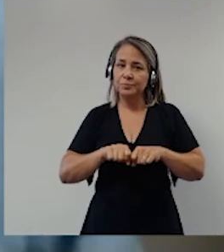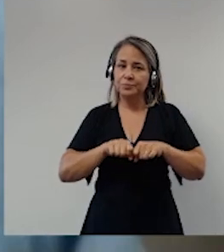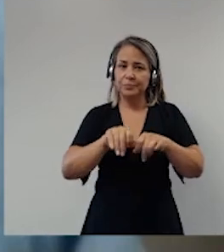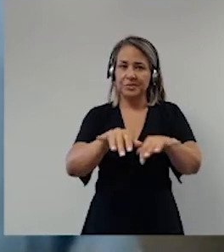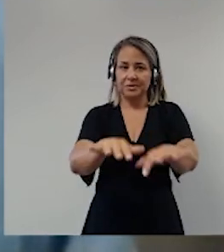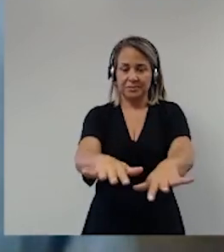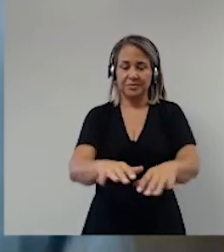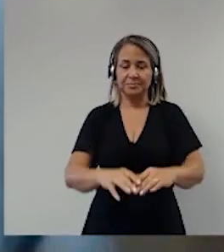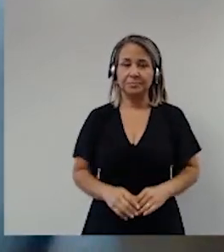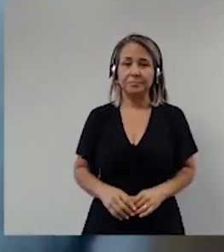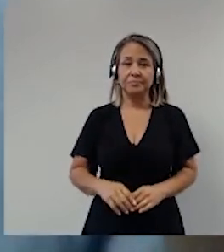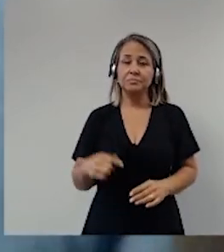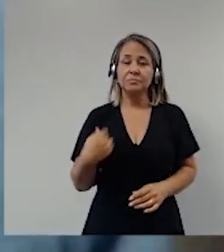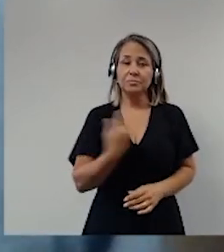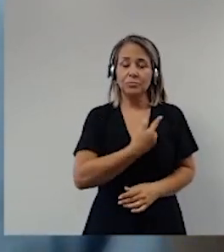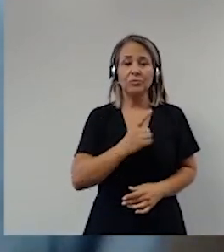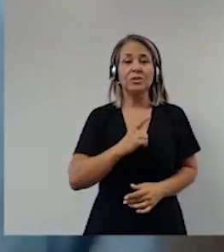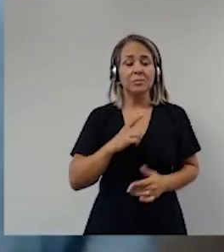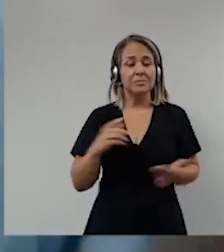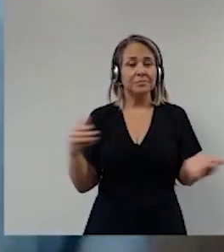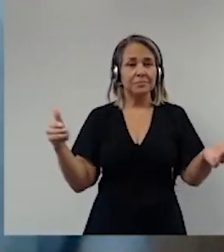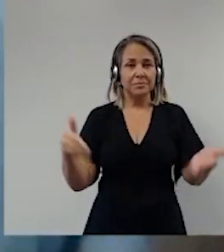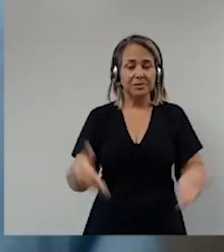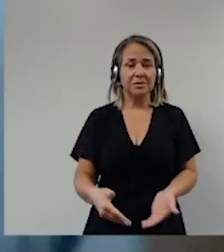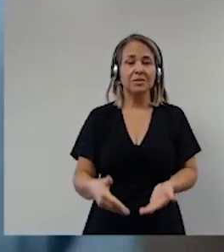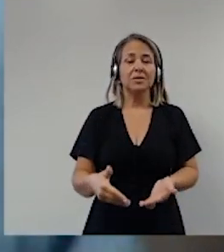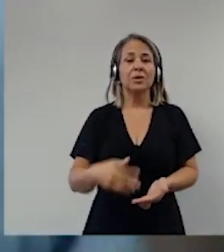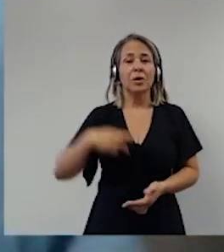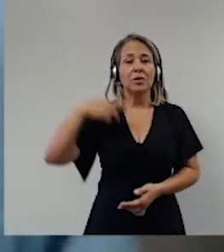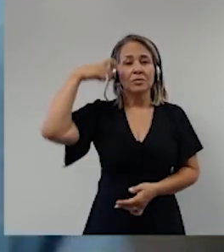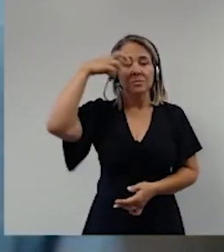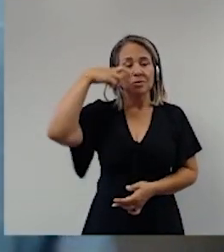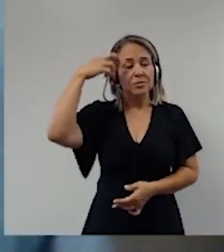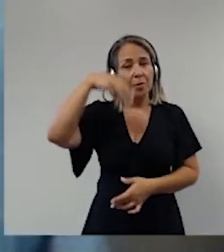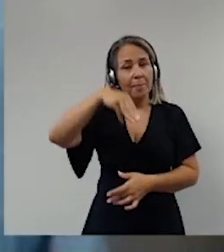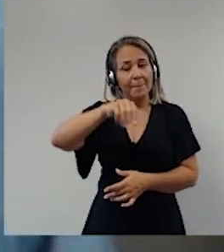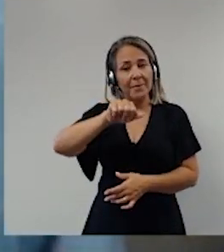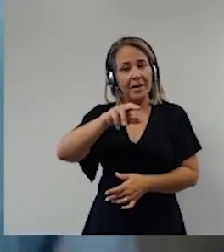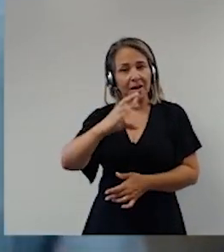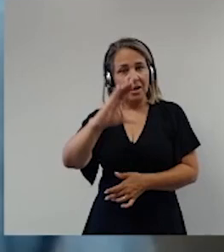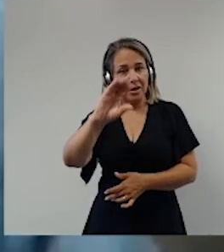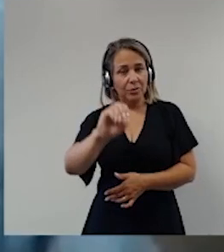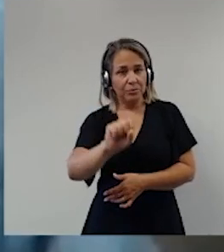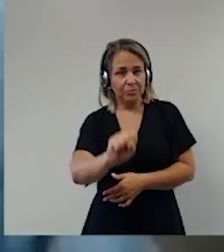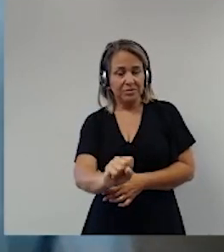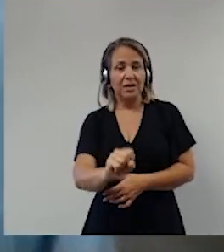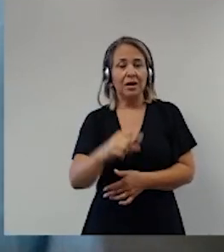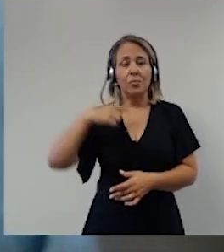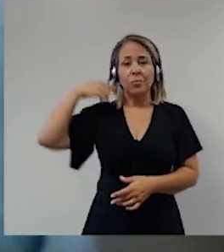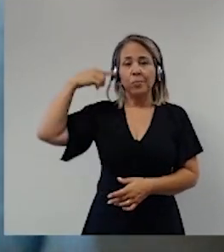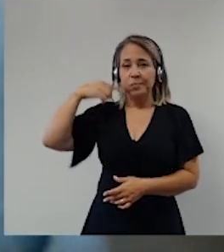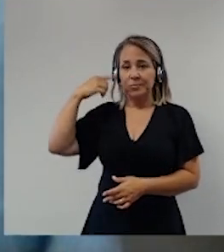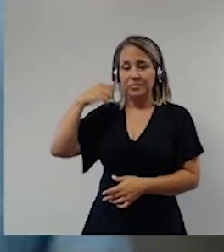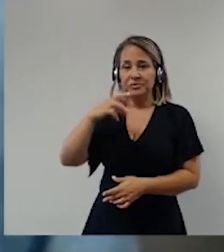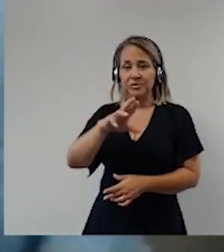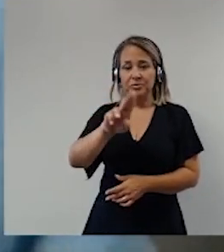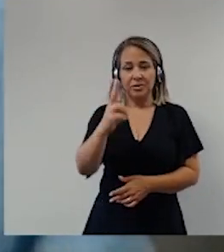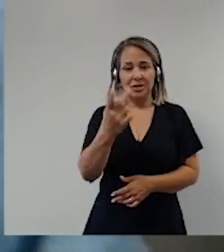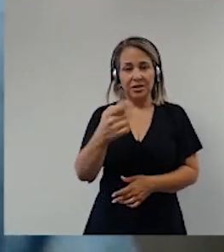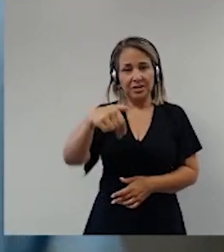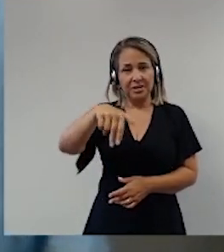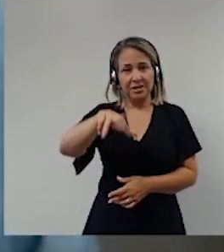pandemia. Nós contamos hoje com a participação do desembargador Marcos Augusto de Souza, dos advogados Henrique